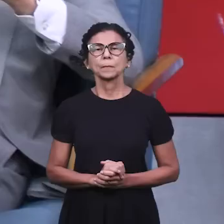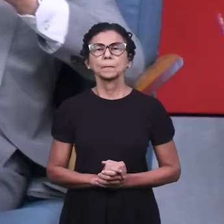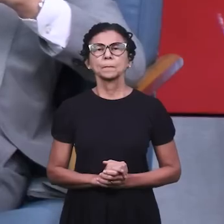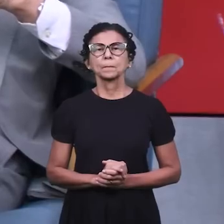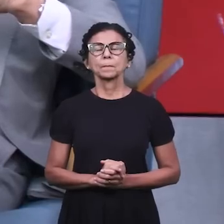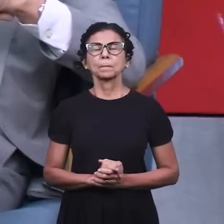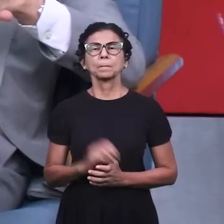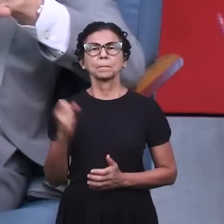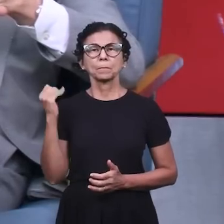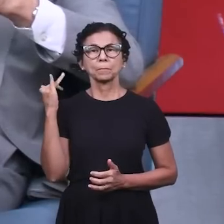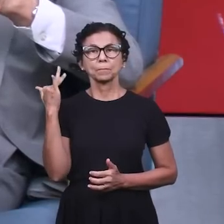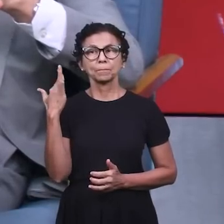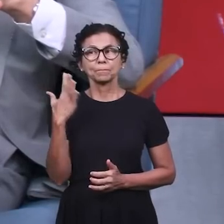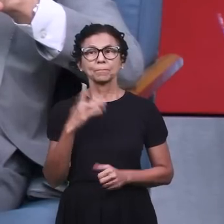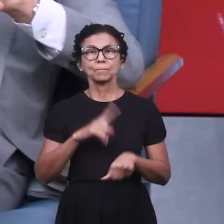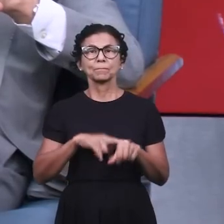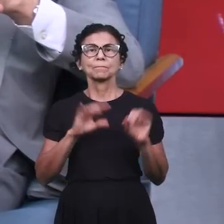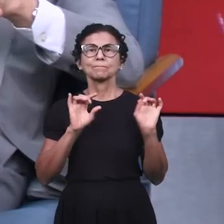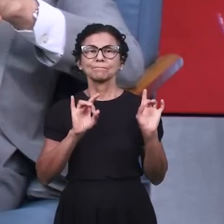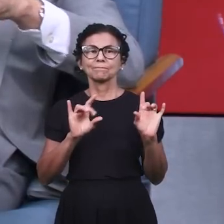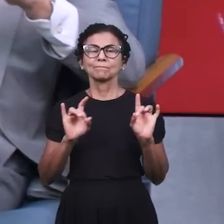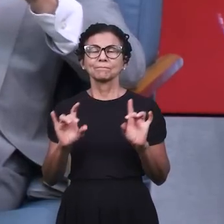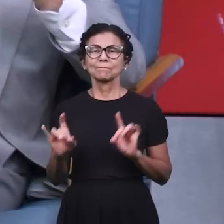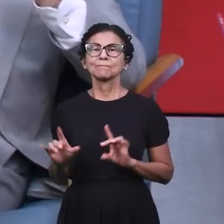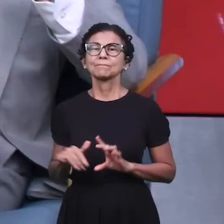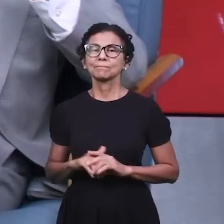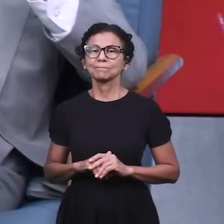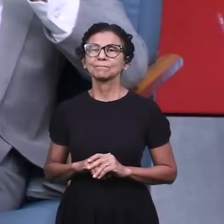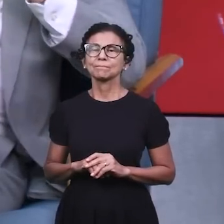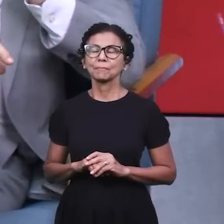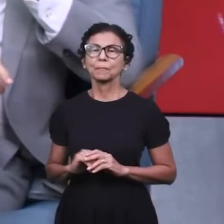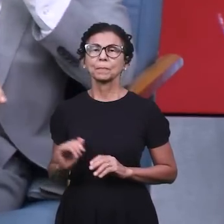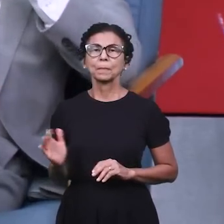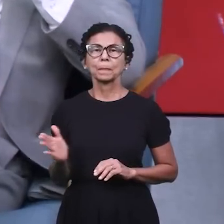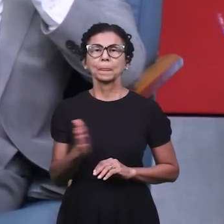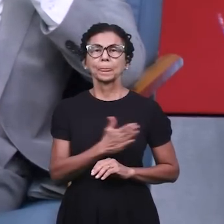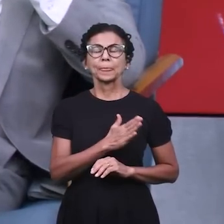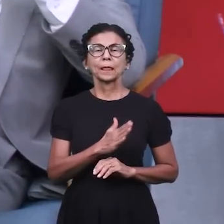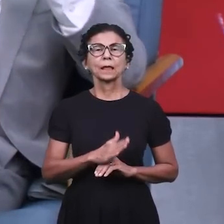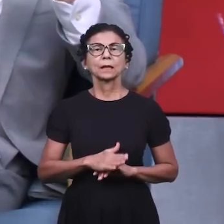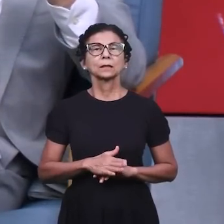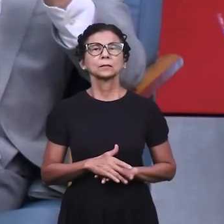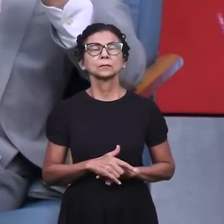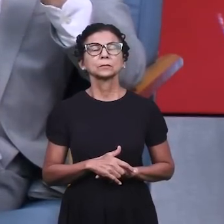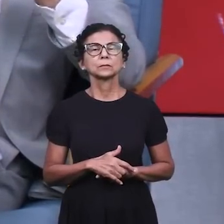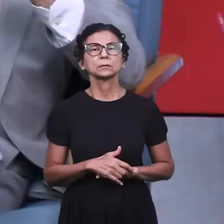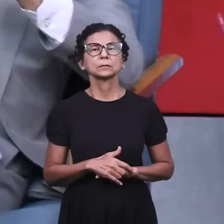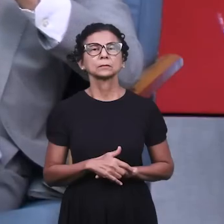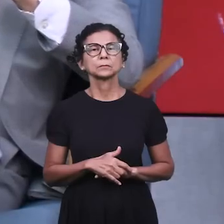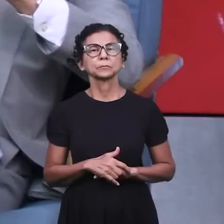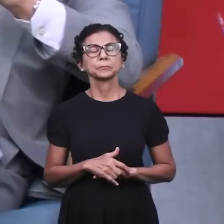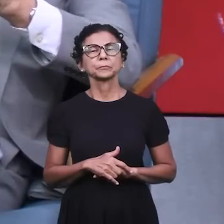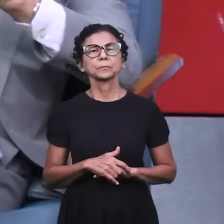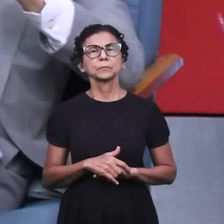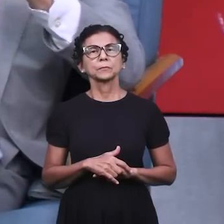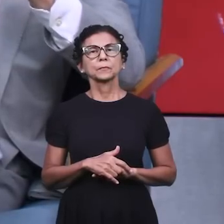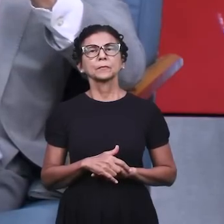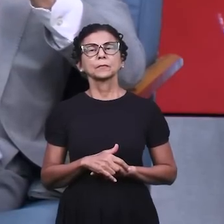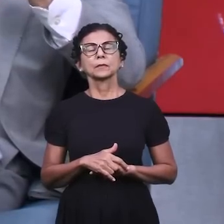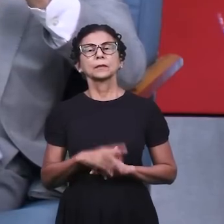Há momentos especiais na madrugada. Outra experiência, para vocês entenderem